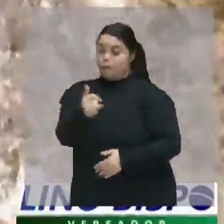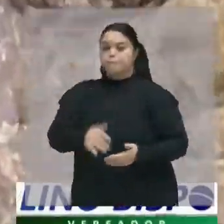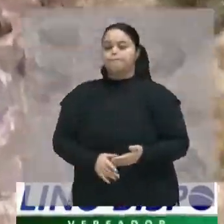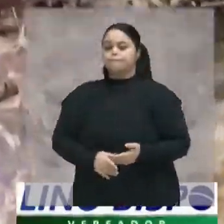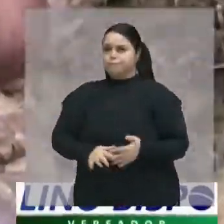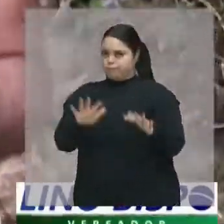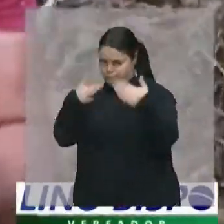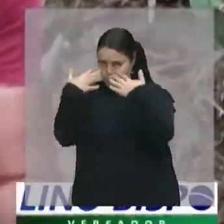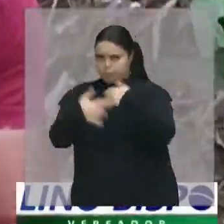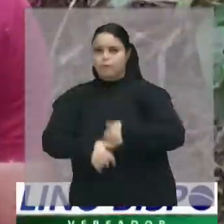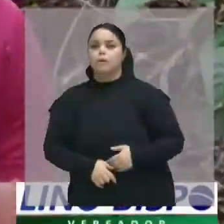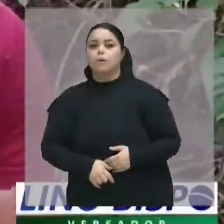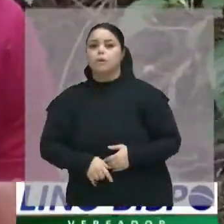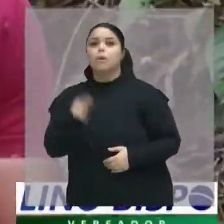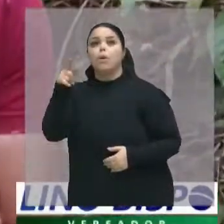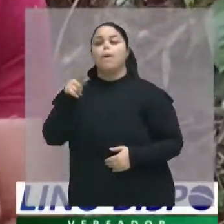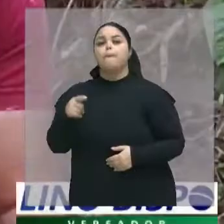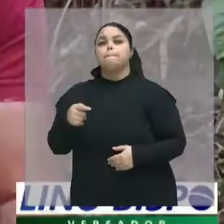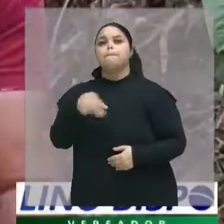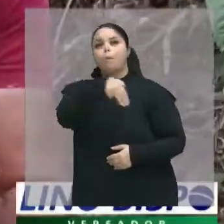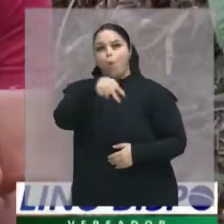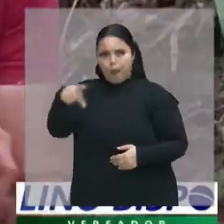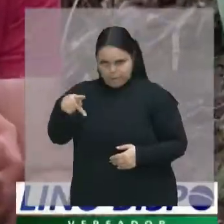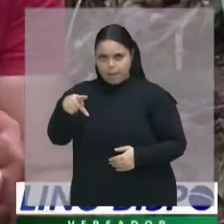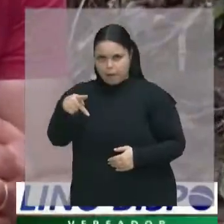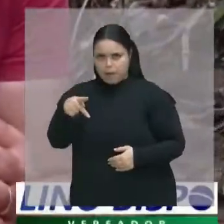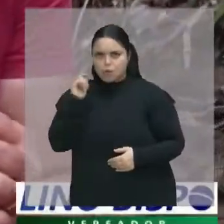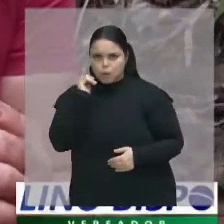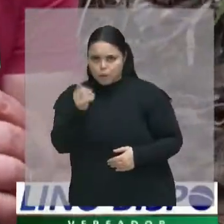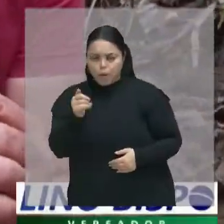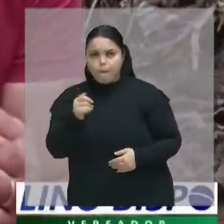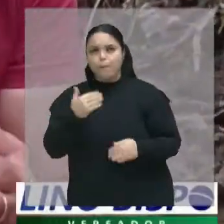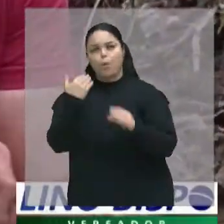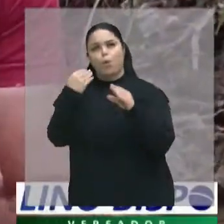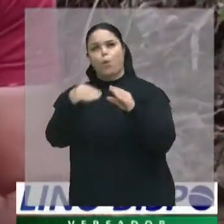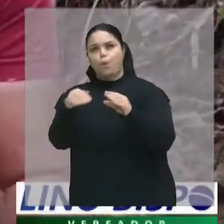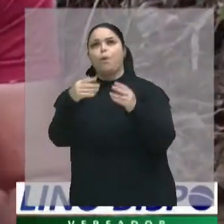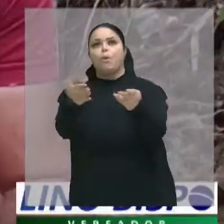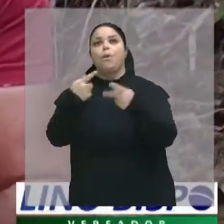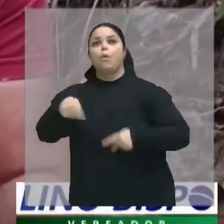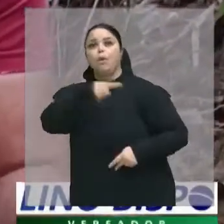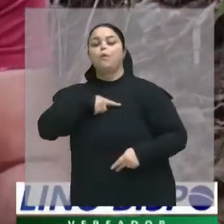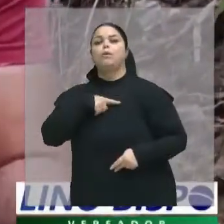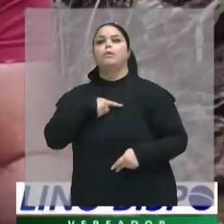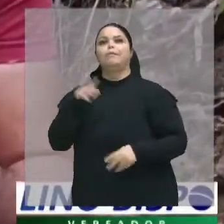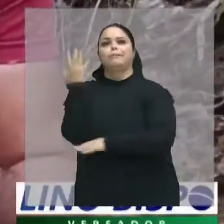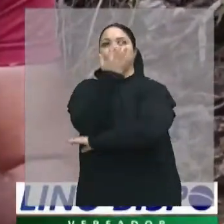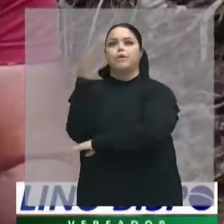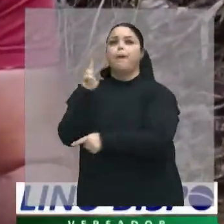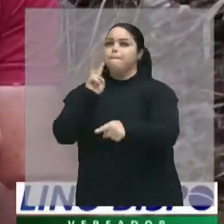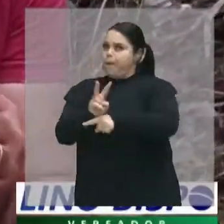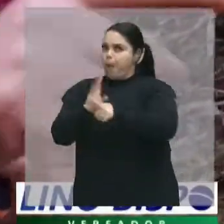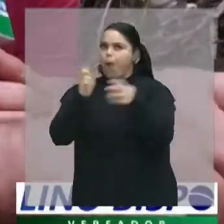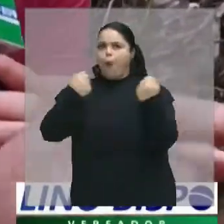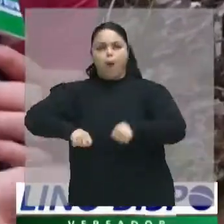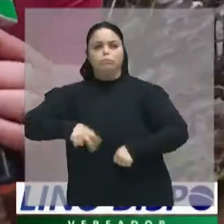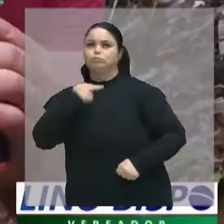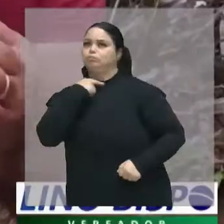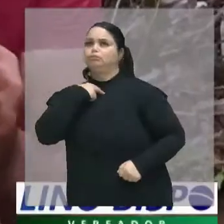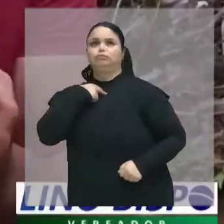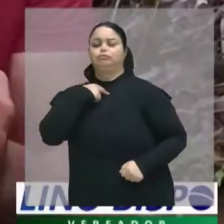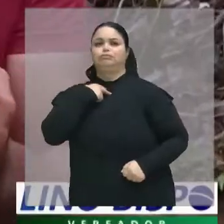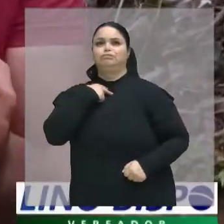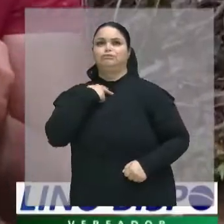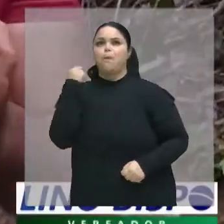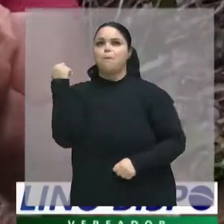mim, isso aqui vai para o Ministério Público, tá? Porque o nosso meio ambiente precisa ser protegido. Não pode ser agredido por